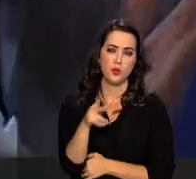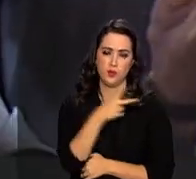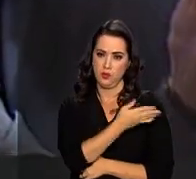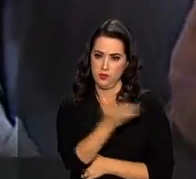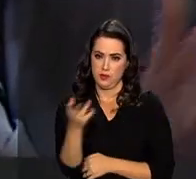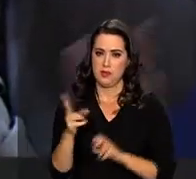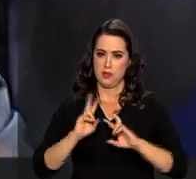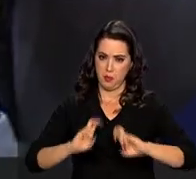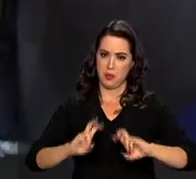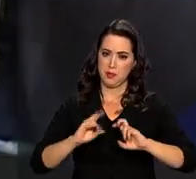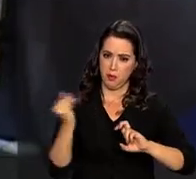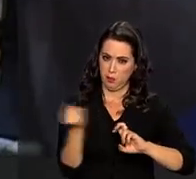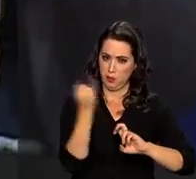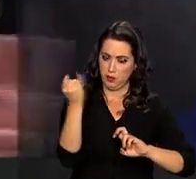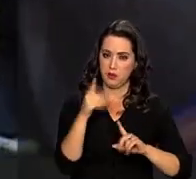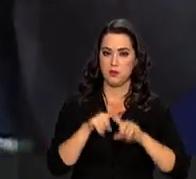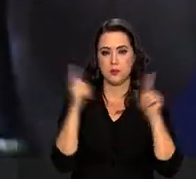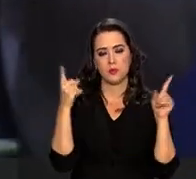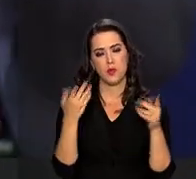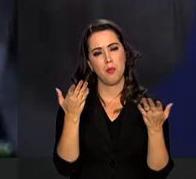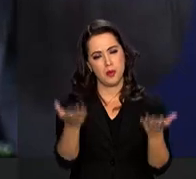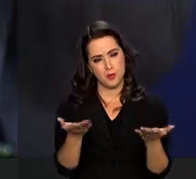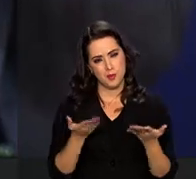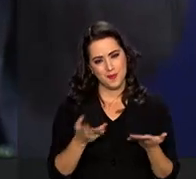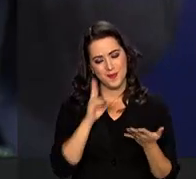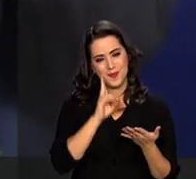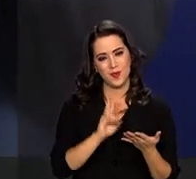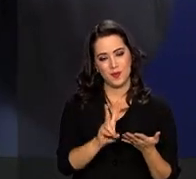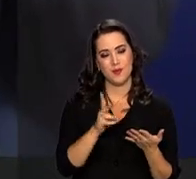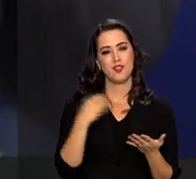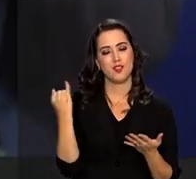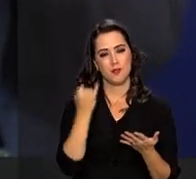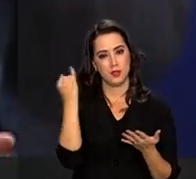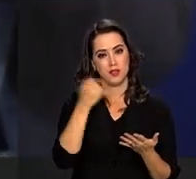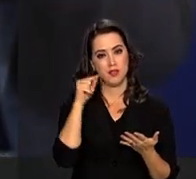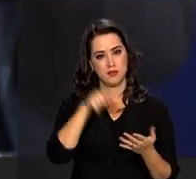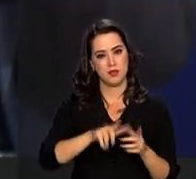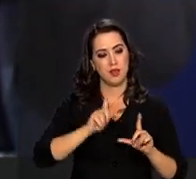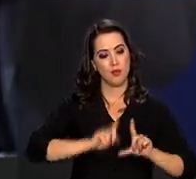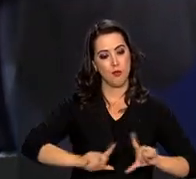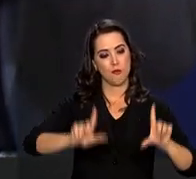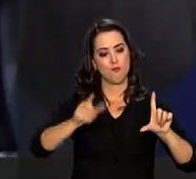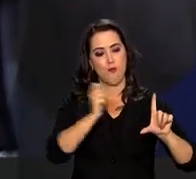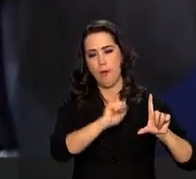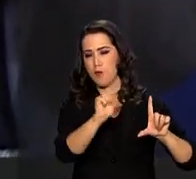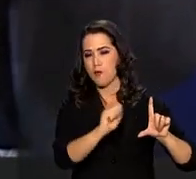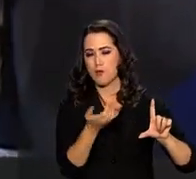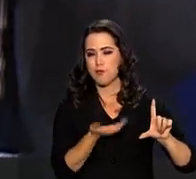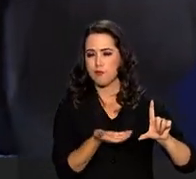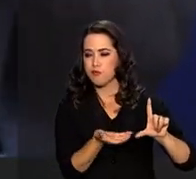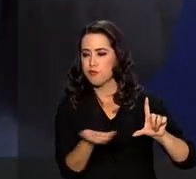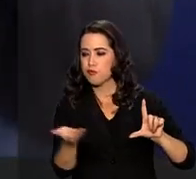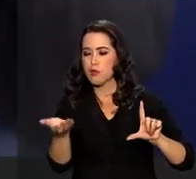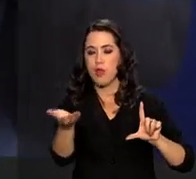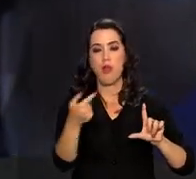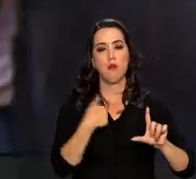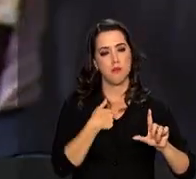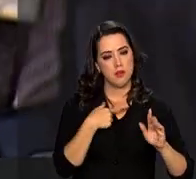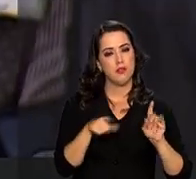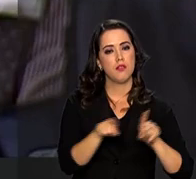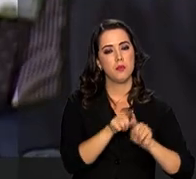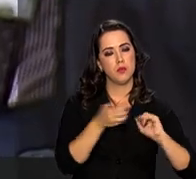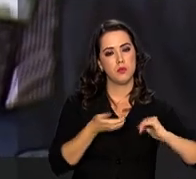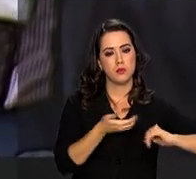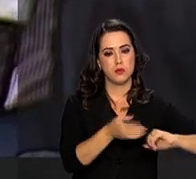vejo pela homenagem que os senhores prestam a mim, ao Congresso Nacional, a todos os agentes públicos, eu vejo que esse reconhecimento está